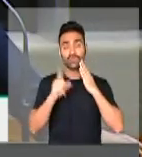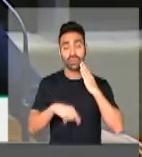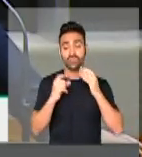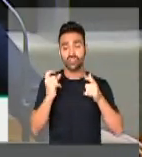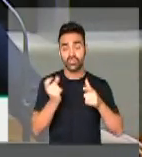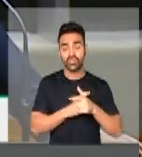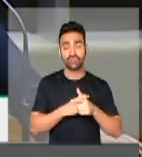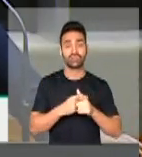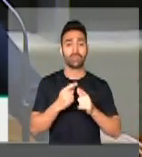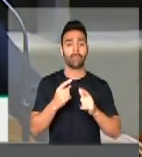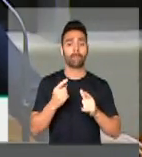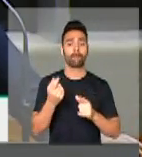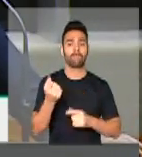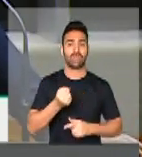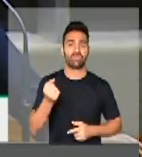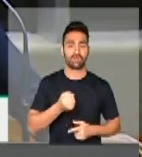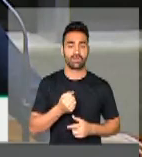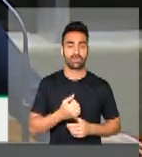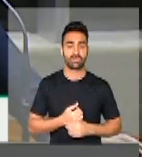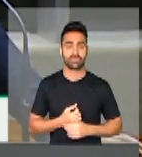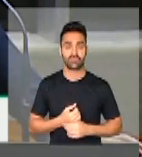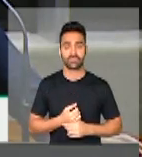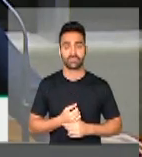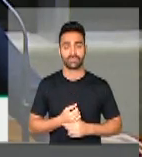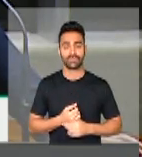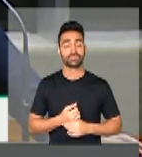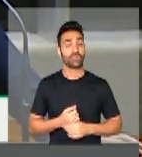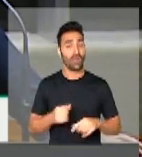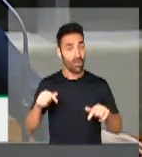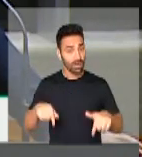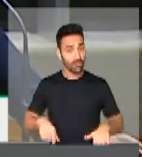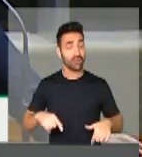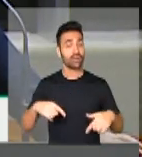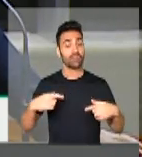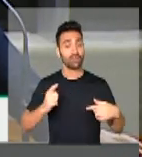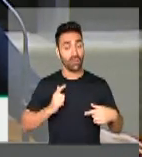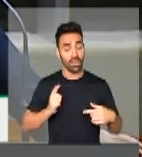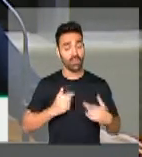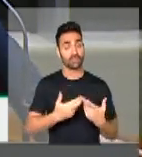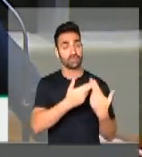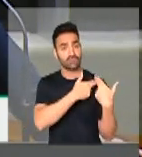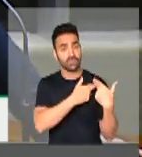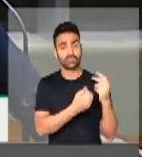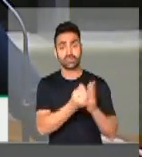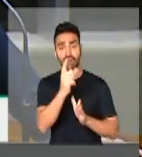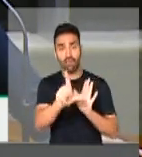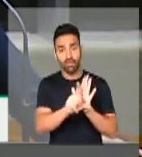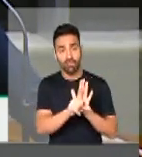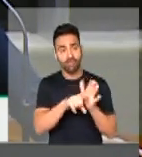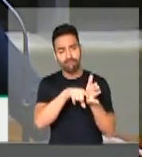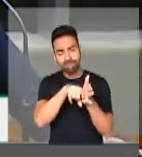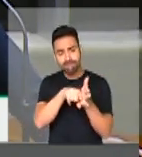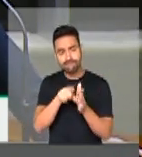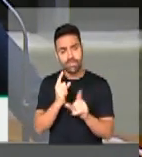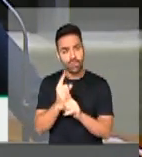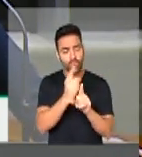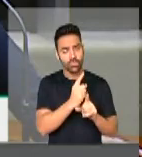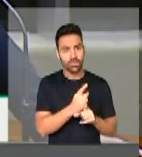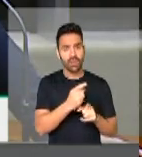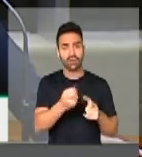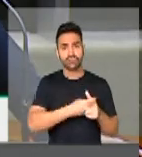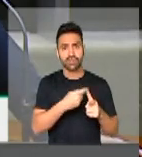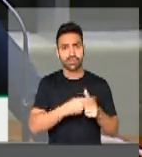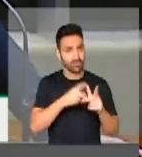dívidas previdenciárias. Esta casa aqui tem responsabilidade de legislar, de fazer auditoria da dívida conforme a